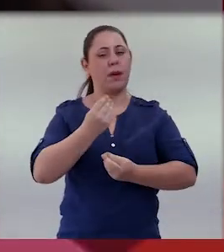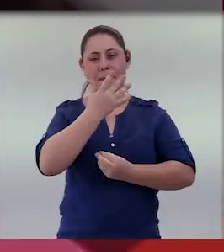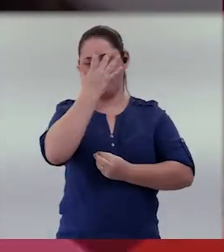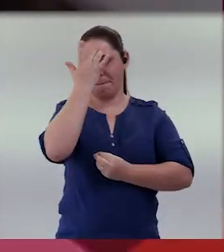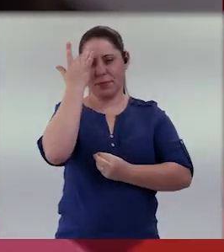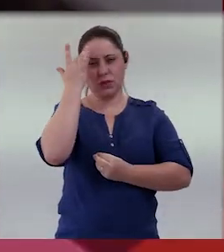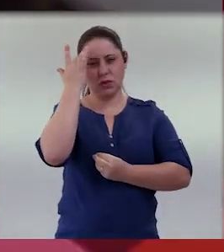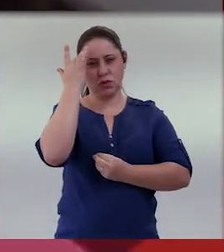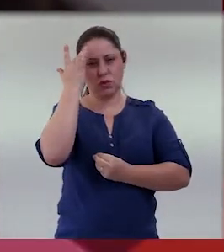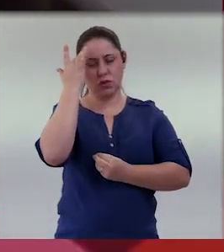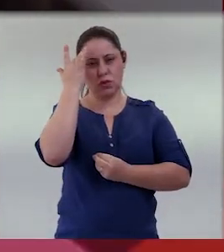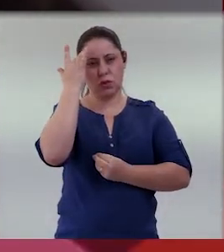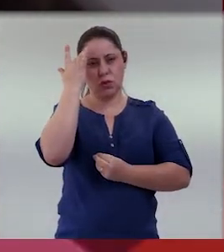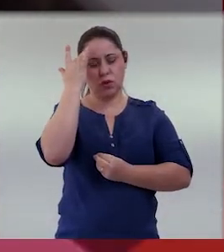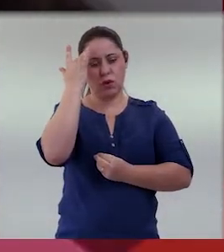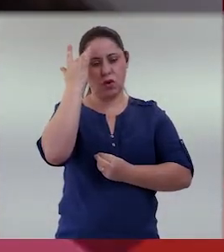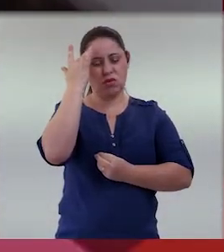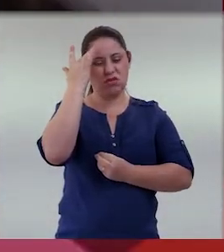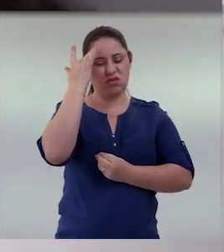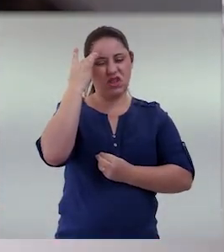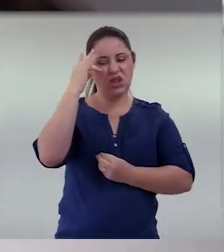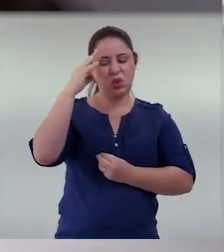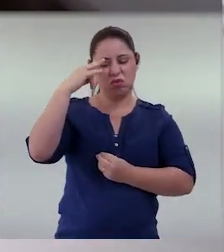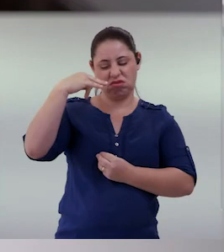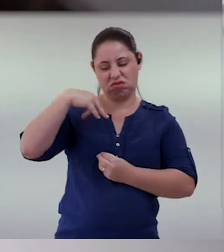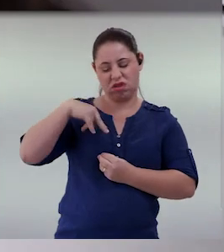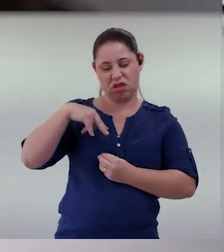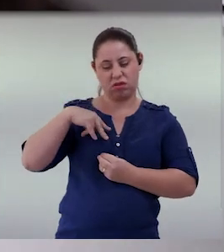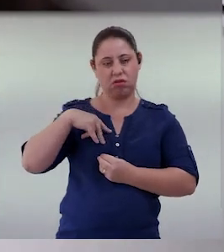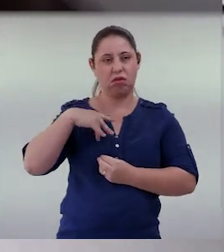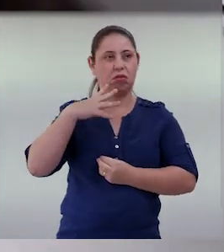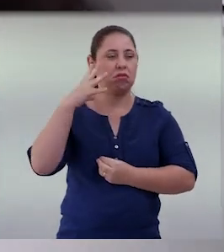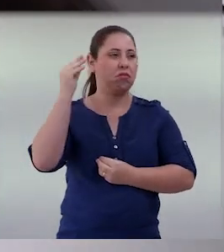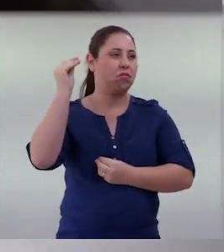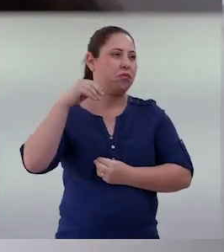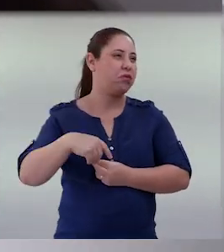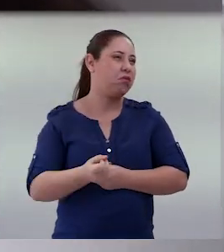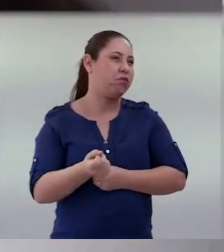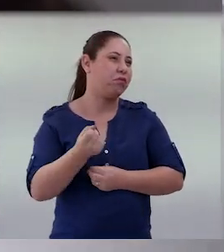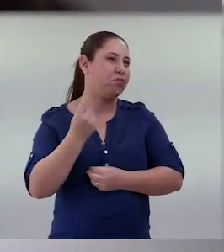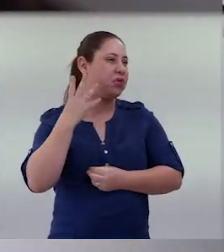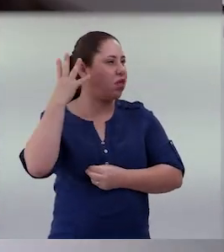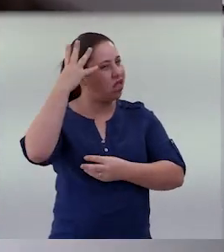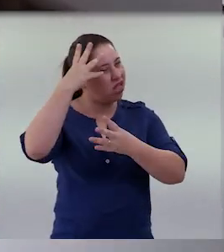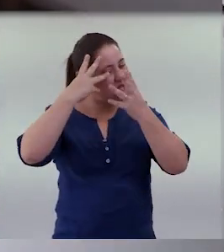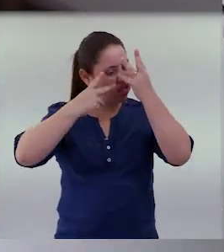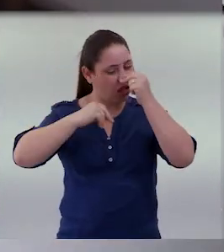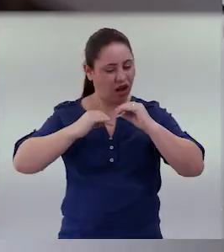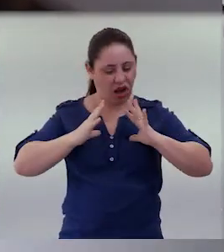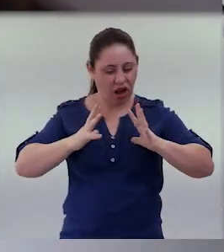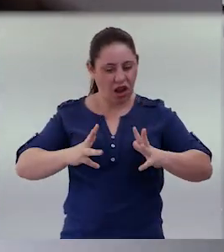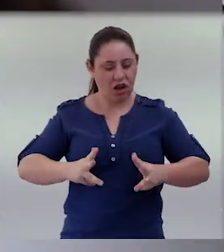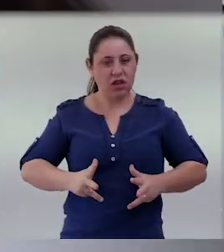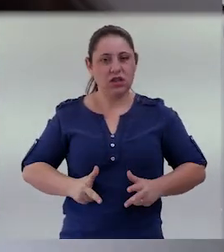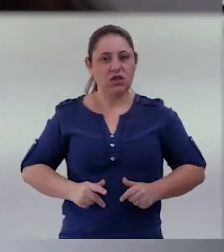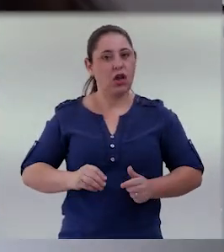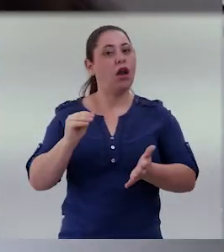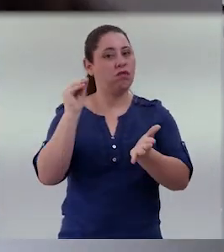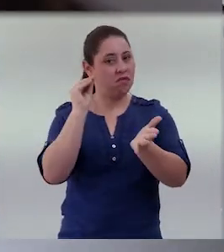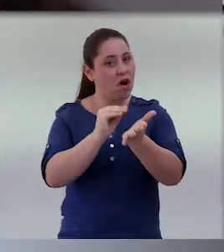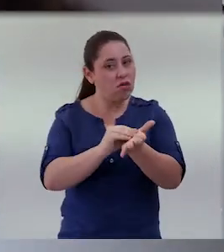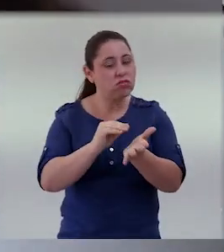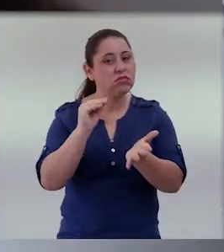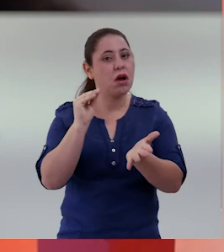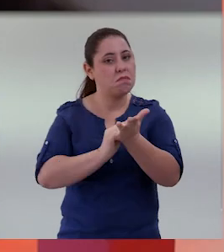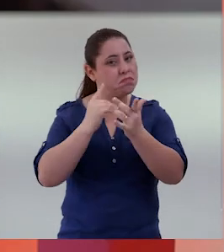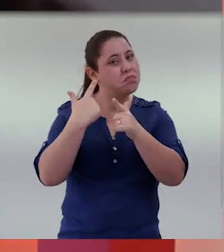né? Então, essa pessoa provavelmente vai se descuidar com a aparência, ela vai se descuidar até com a